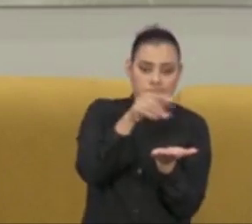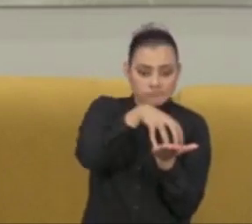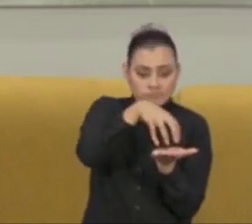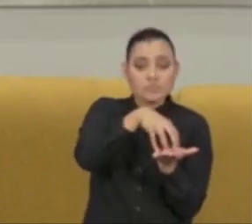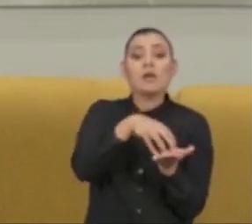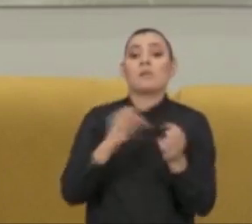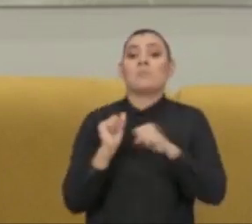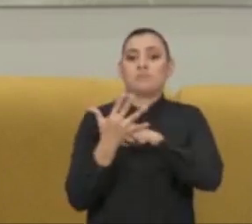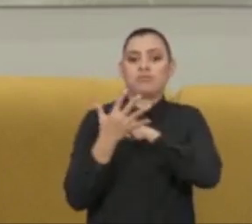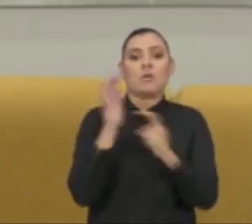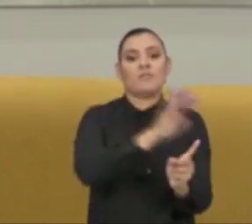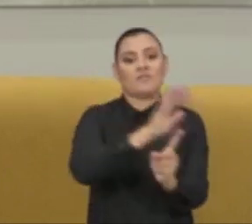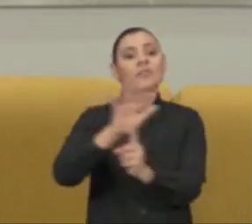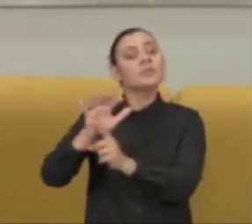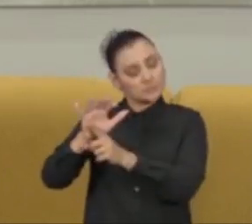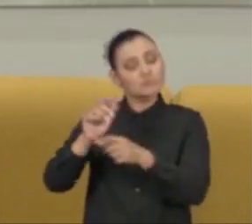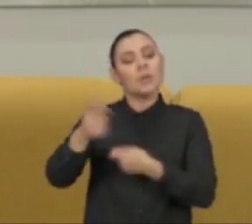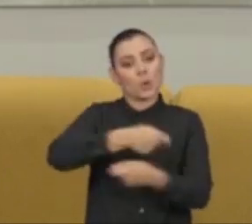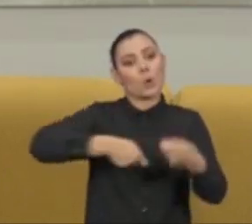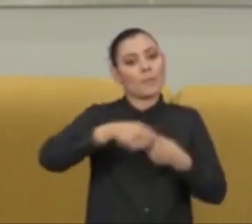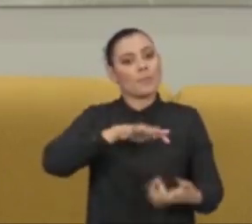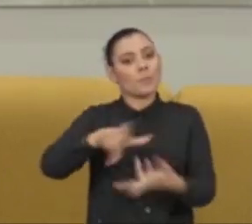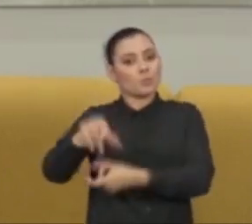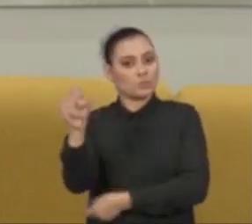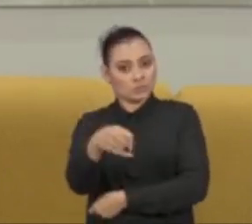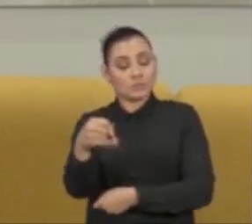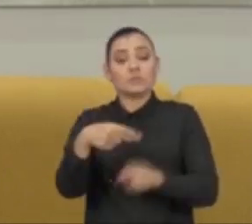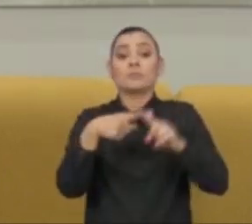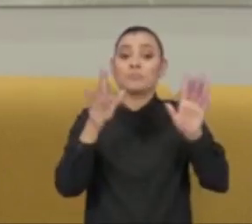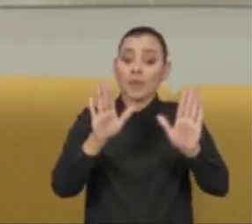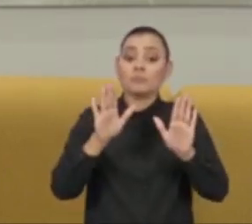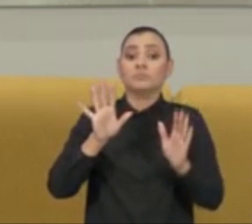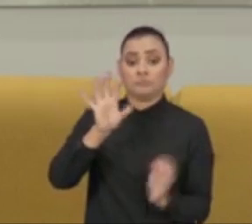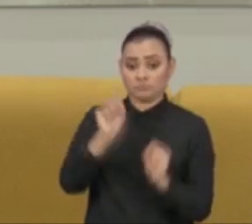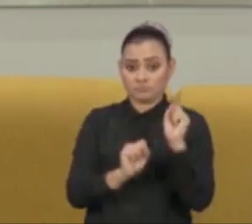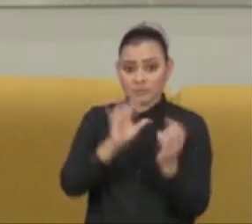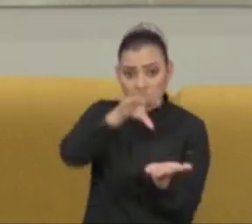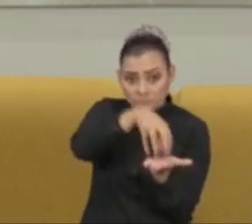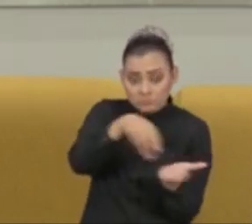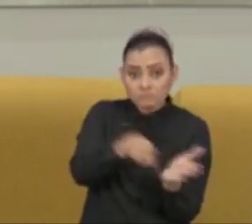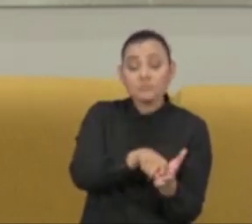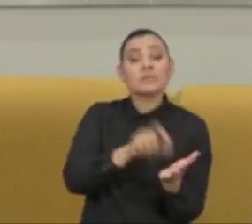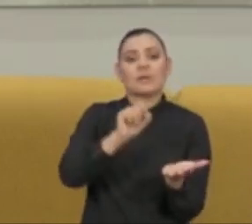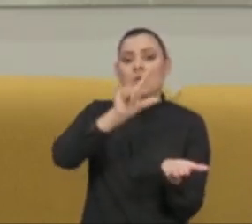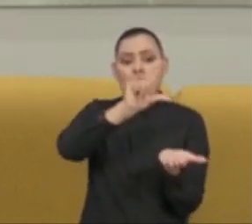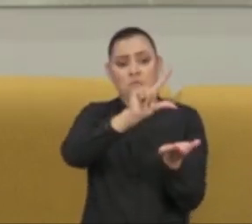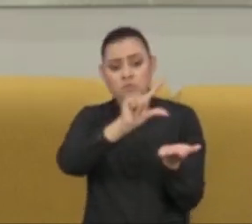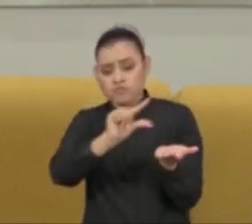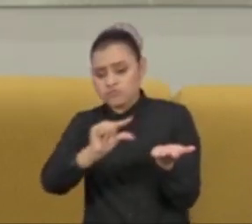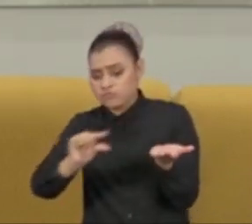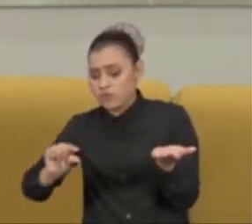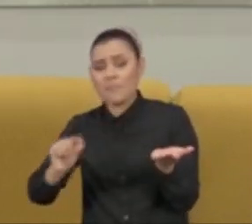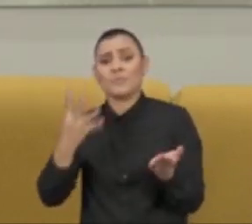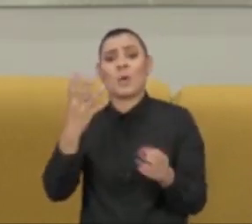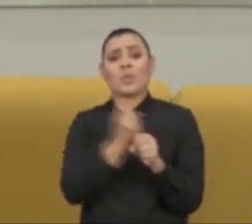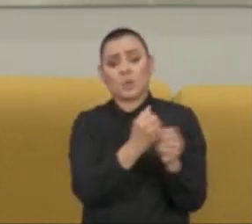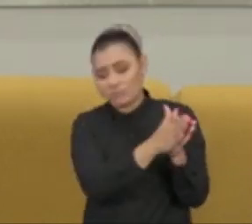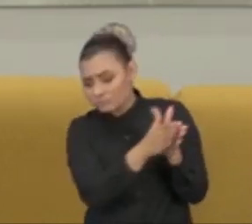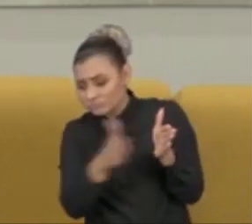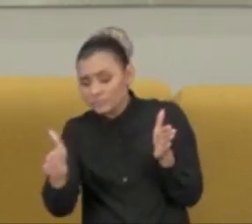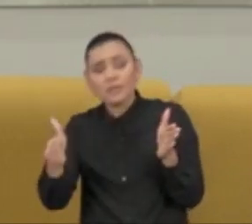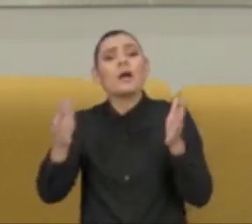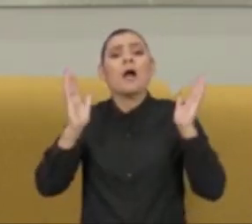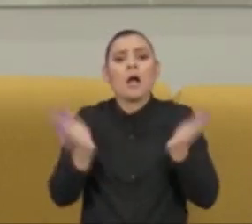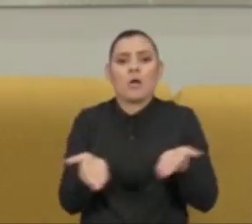Covid-19 afete a economia global ainda mais. Segundo a agência Reuters, é a maior baixa diária dos últimos 4 anos. Hoje